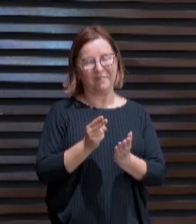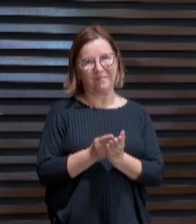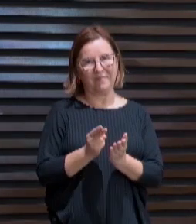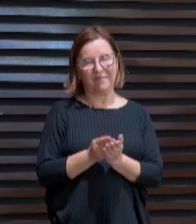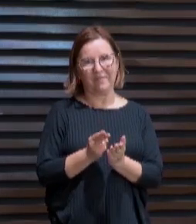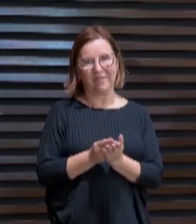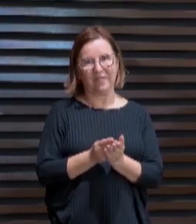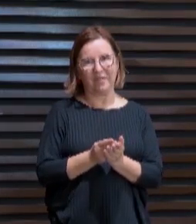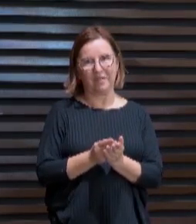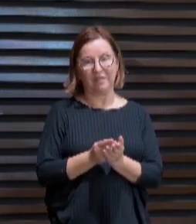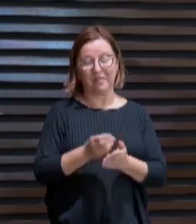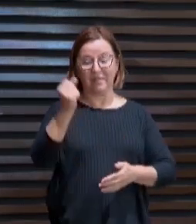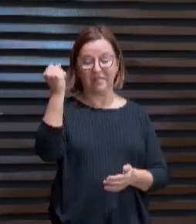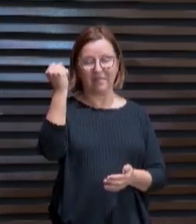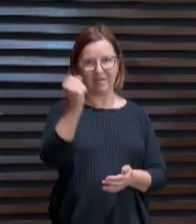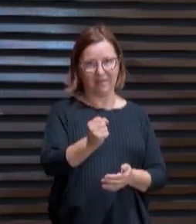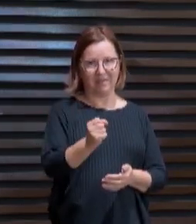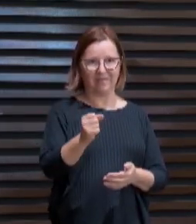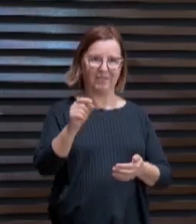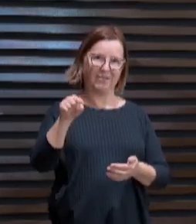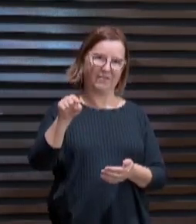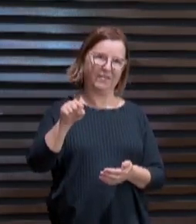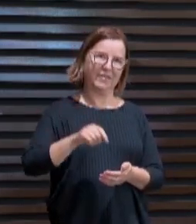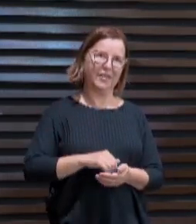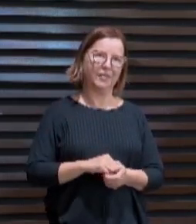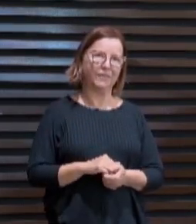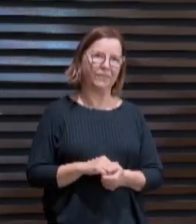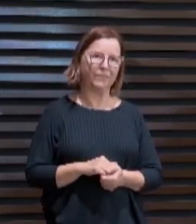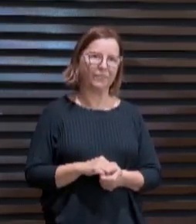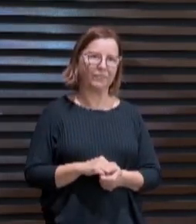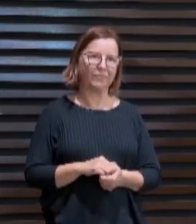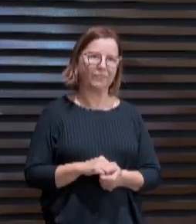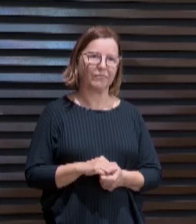caso de morte. Deixa eu tomar uma aguinha aqui.